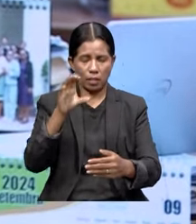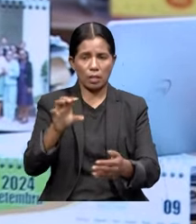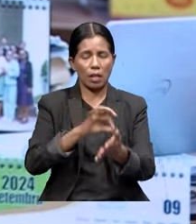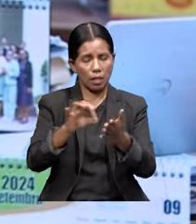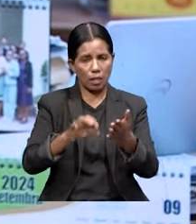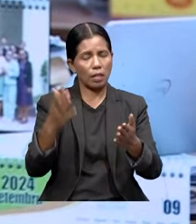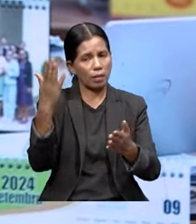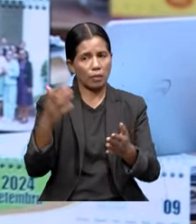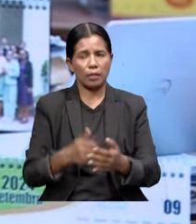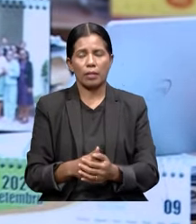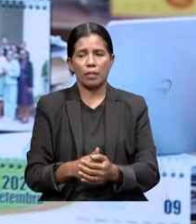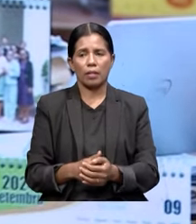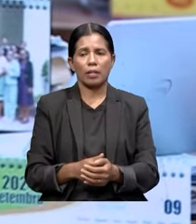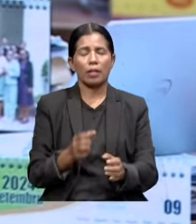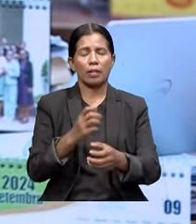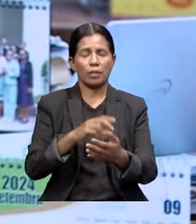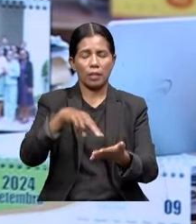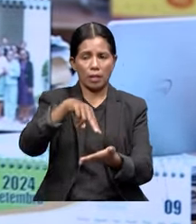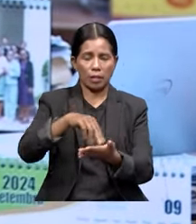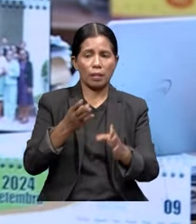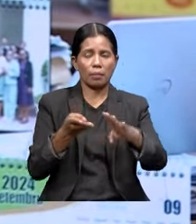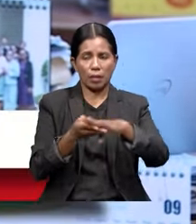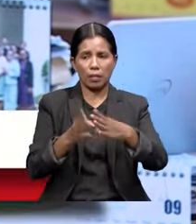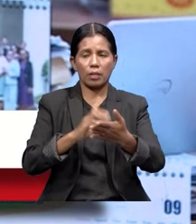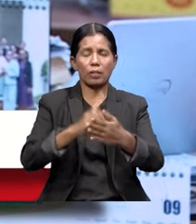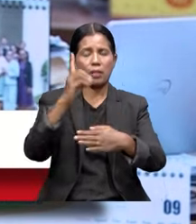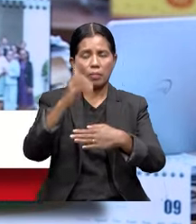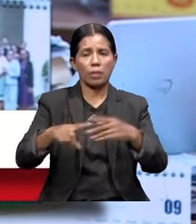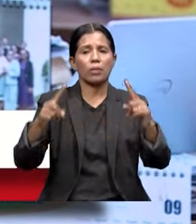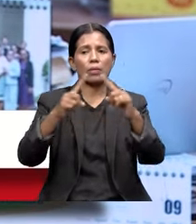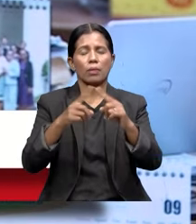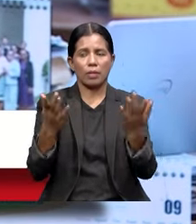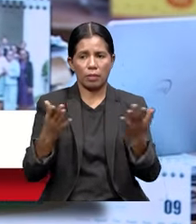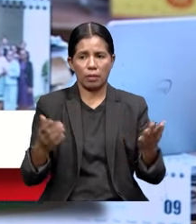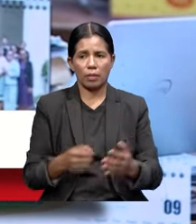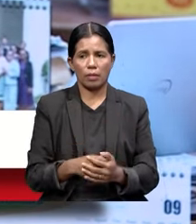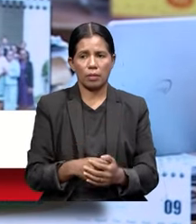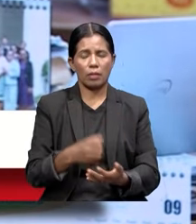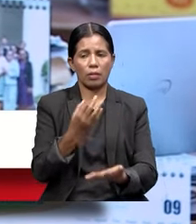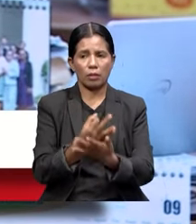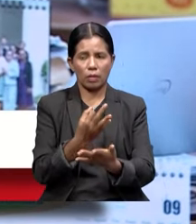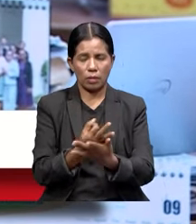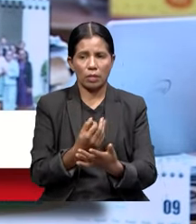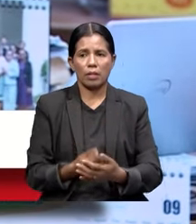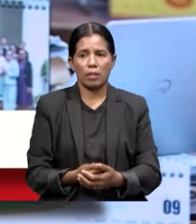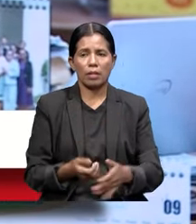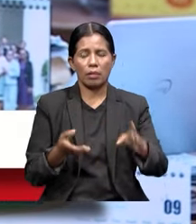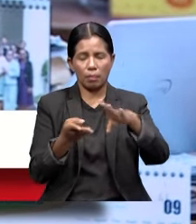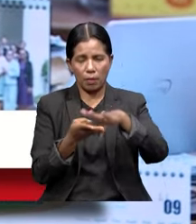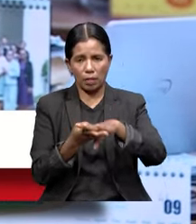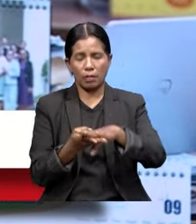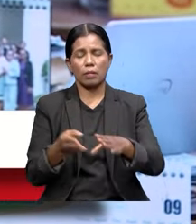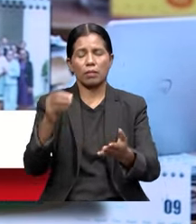Konaba, Atuhari Banco de Desenvolvimento, Toi Hanebeona. Um dos bancos Nebe Atu